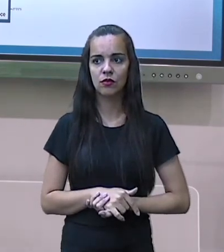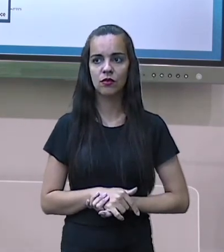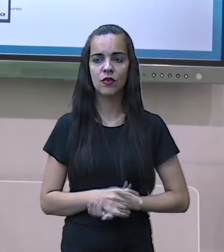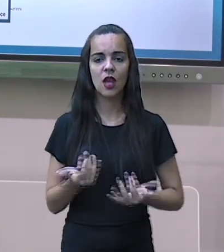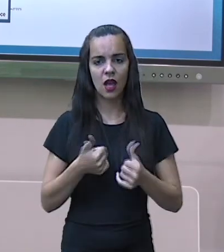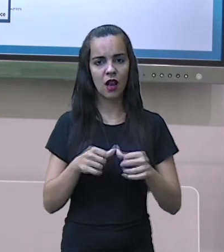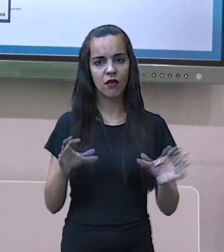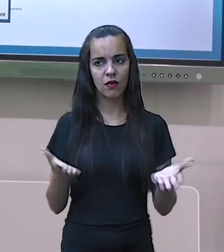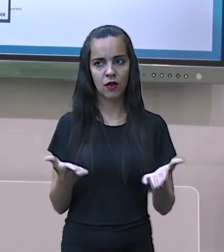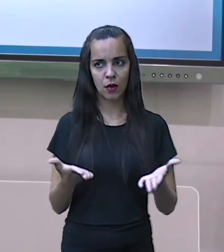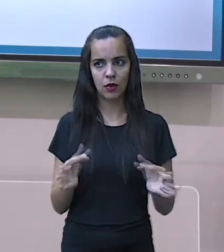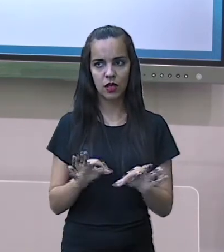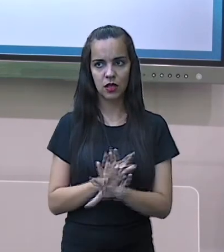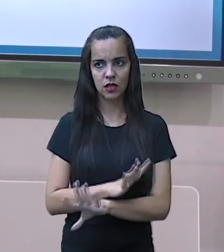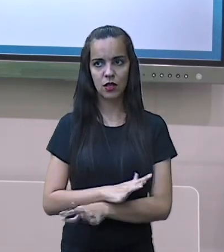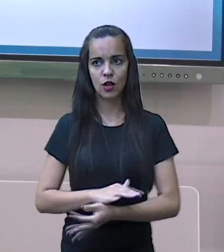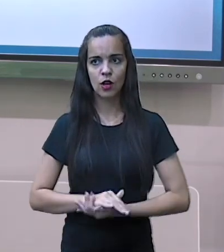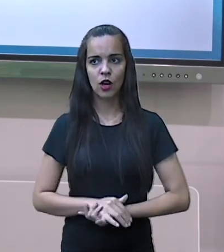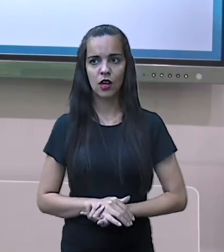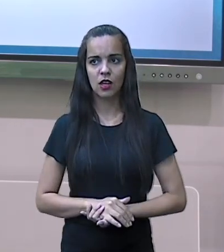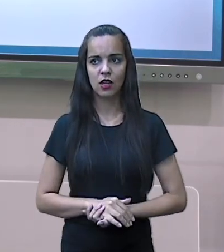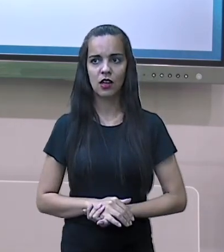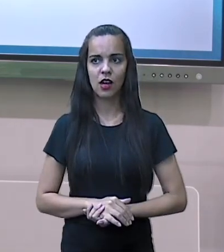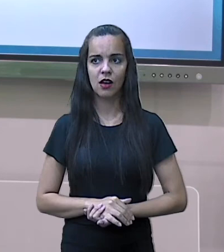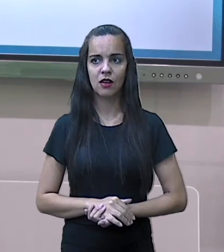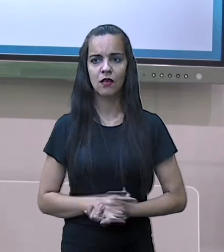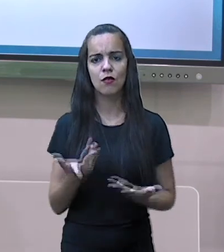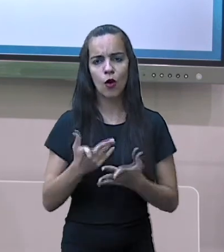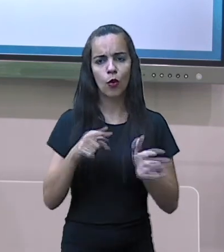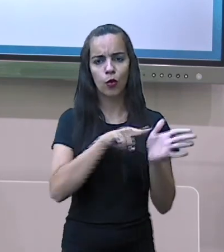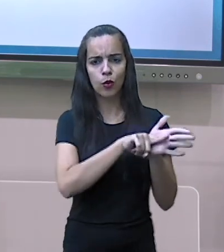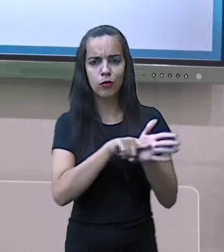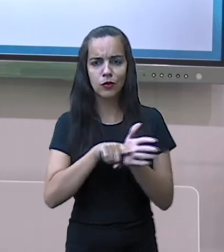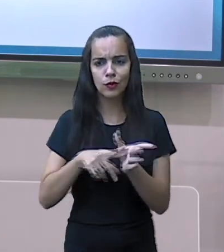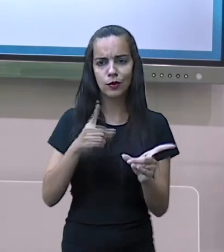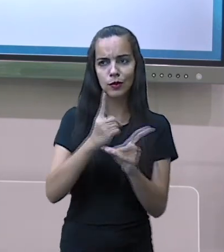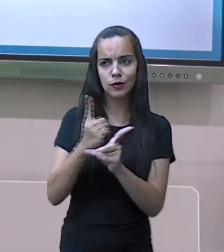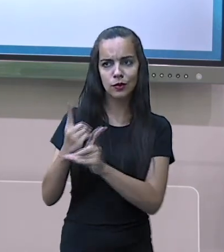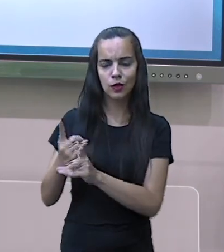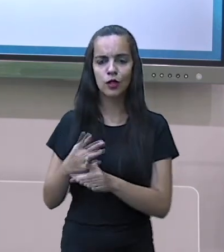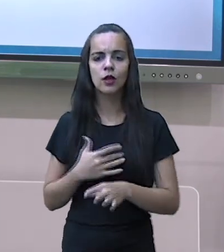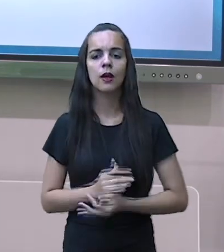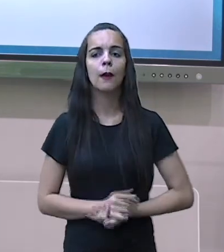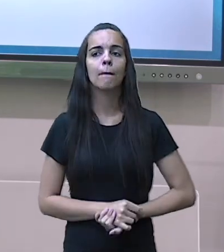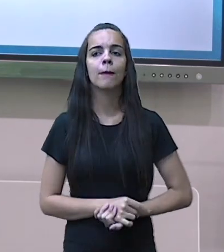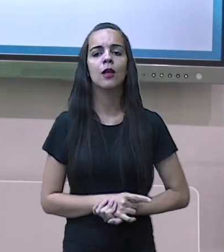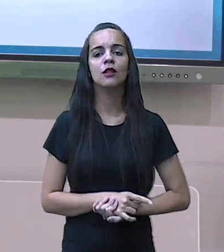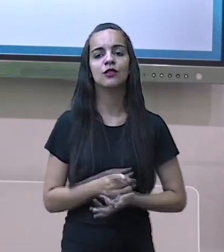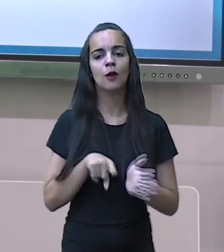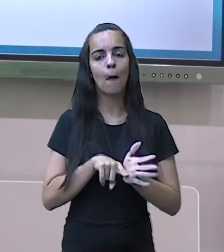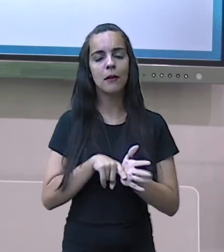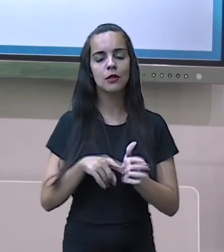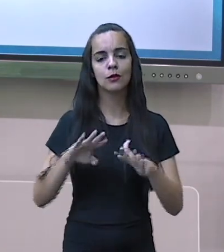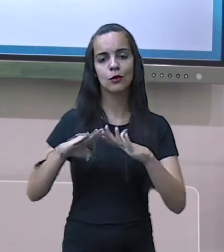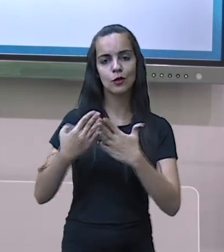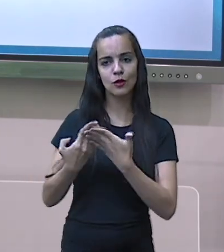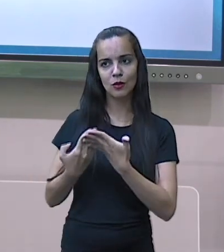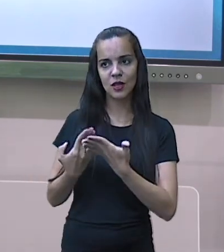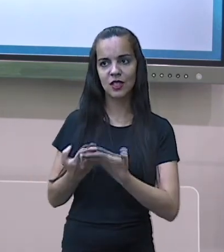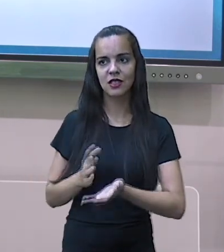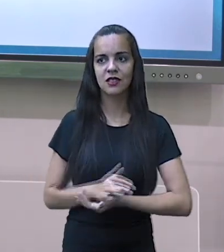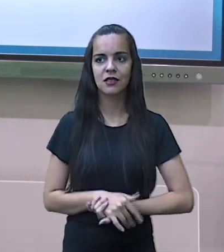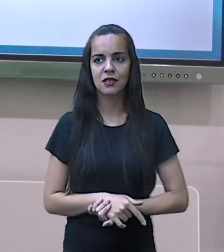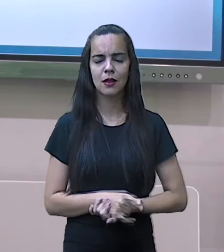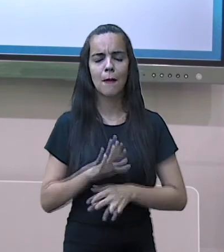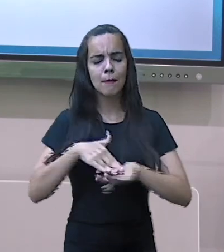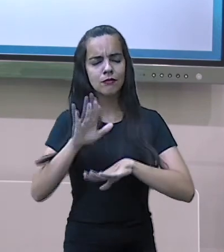por aqui. Nós temos as nossas fontes, né, onde retiramos parte